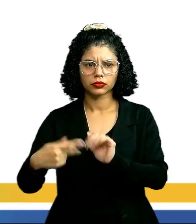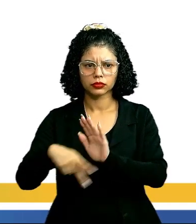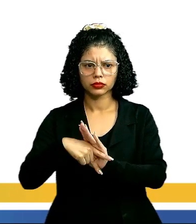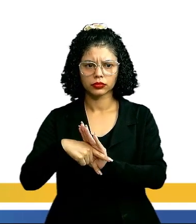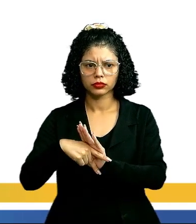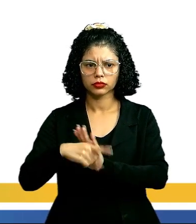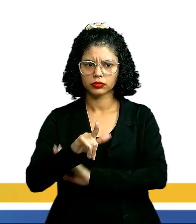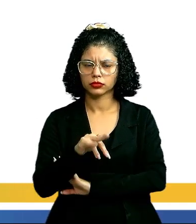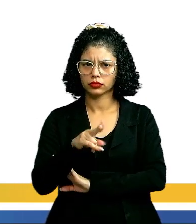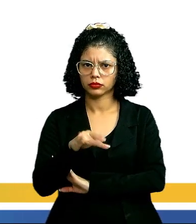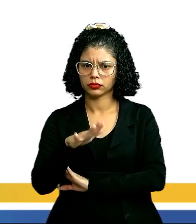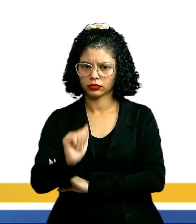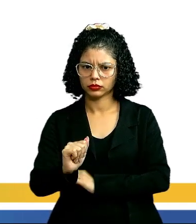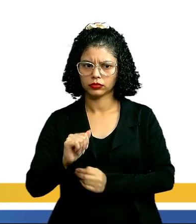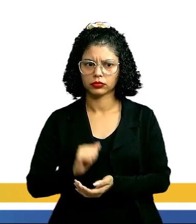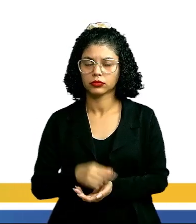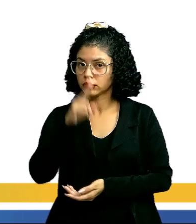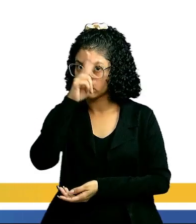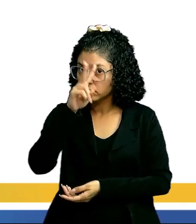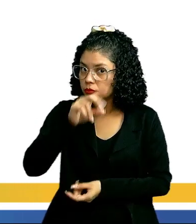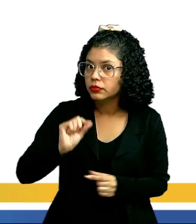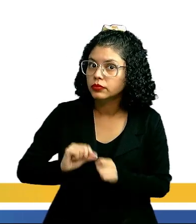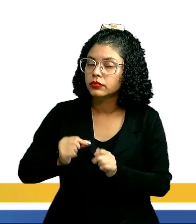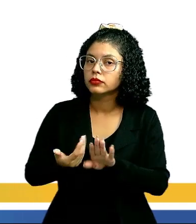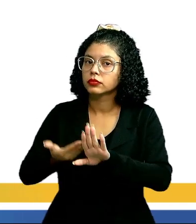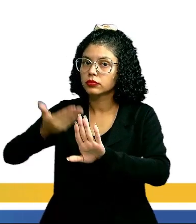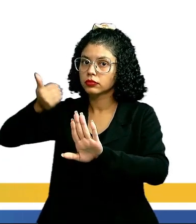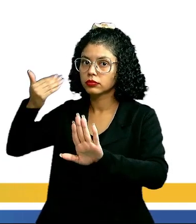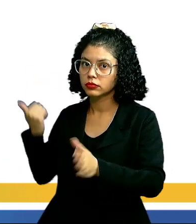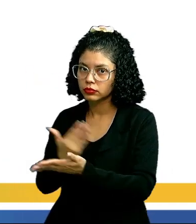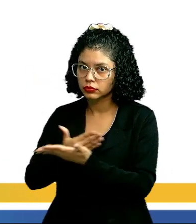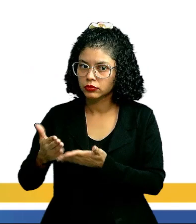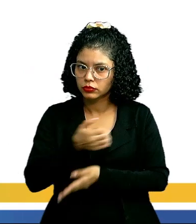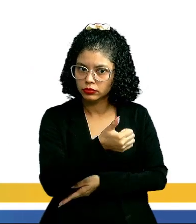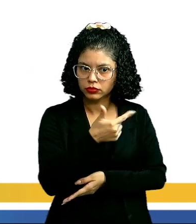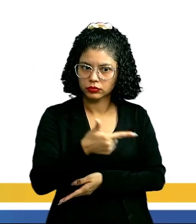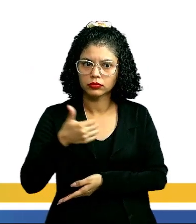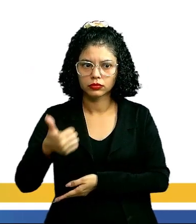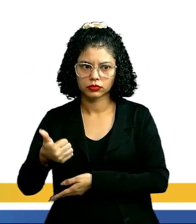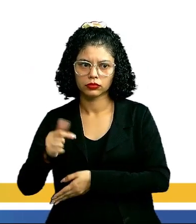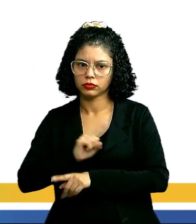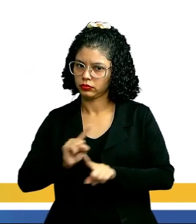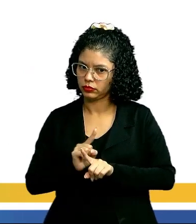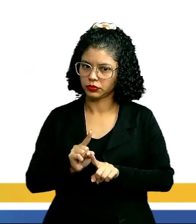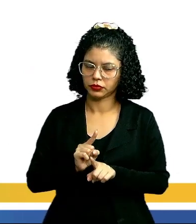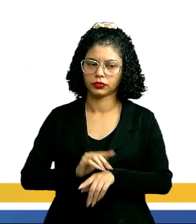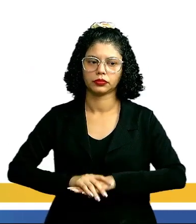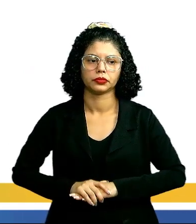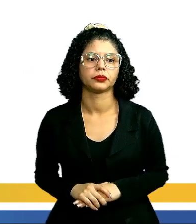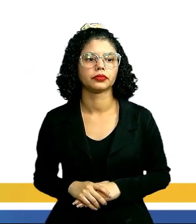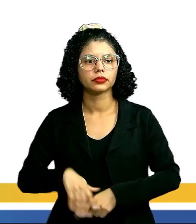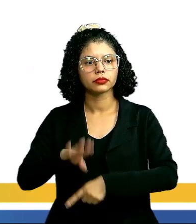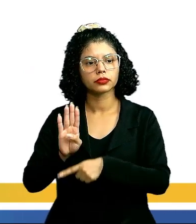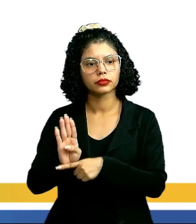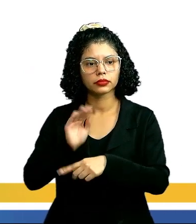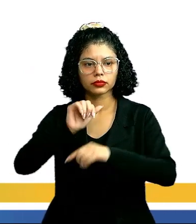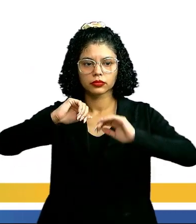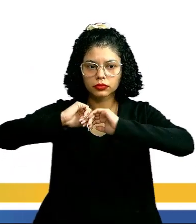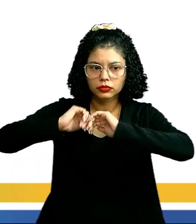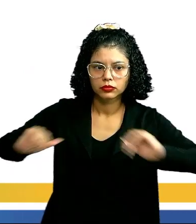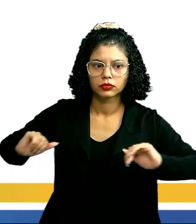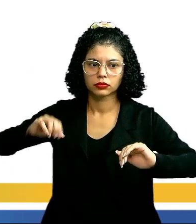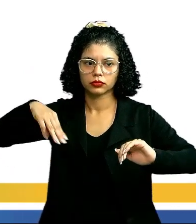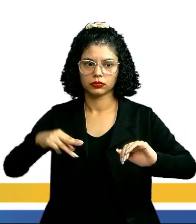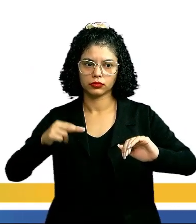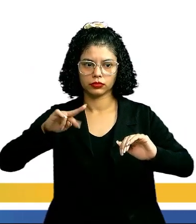dos folhetos embrionários. Folhetos embrionários se formaram lá no começo e não no 21º e 26º dia. Na